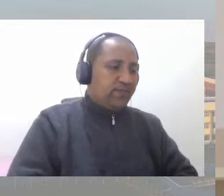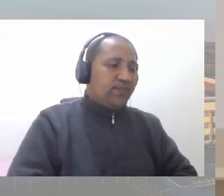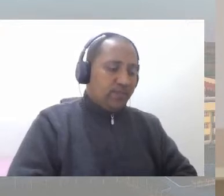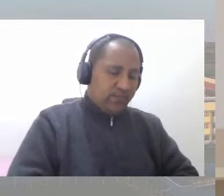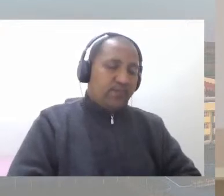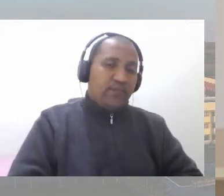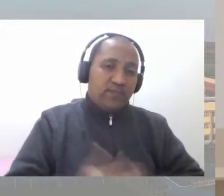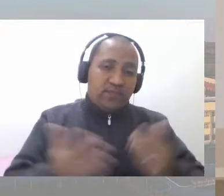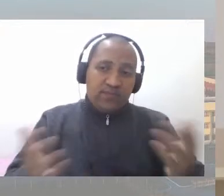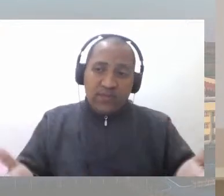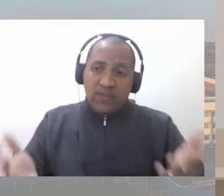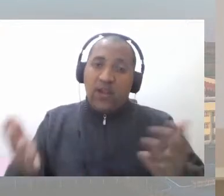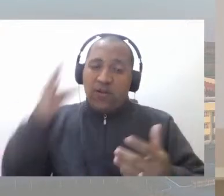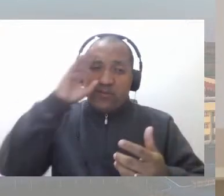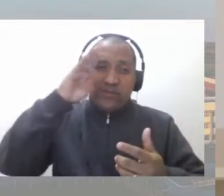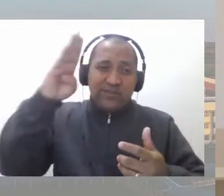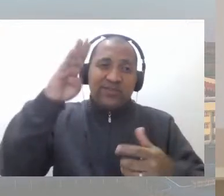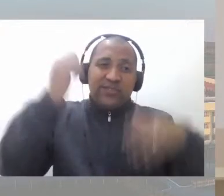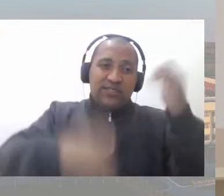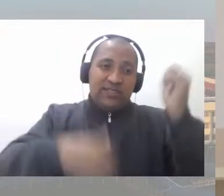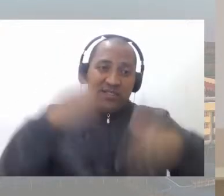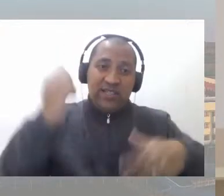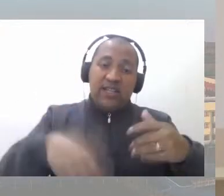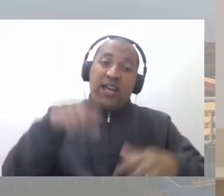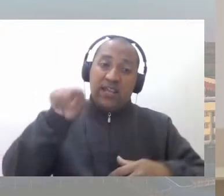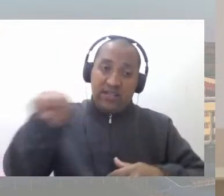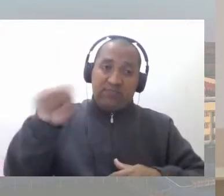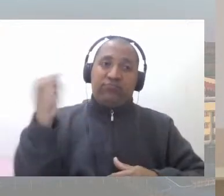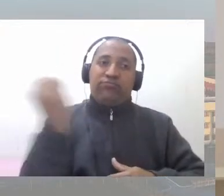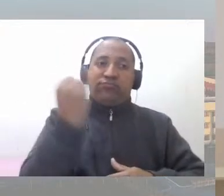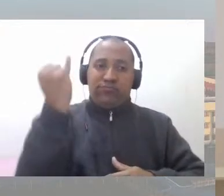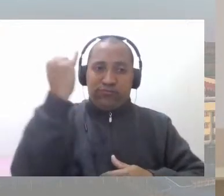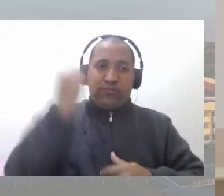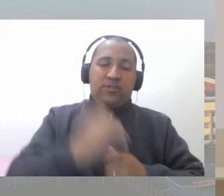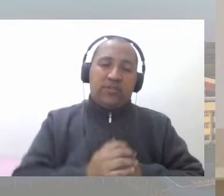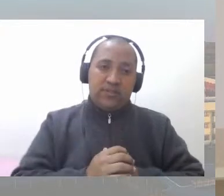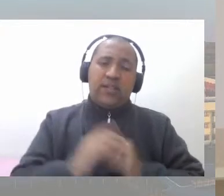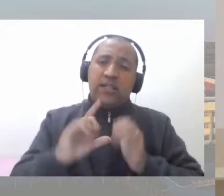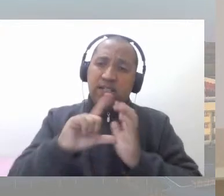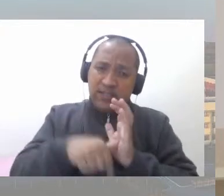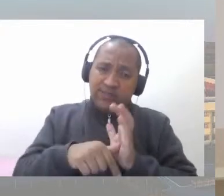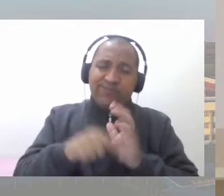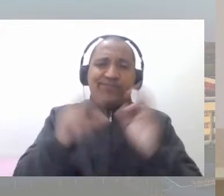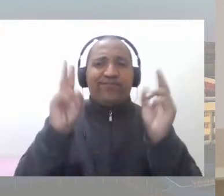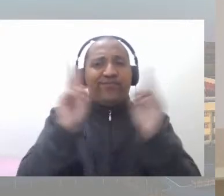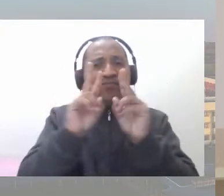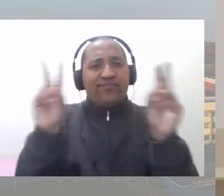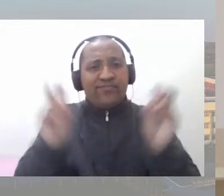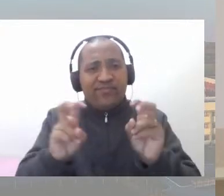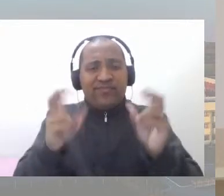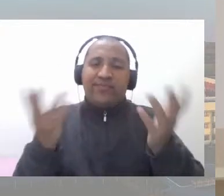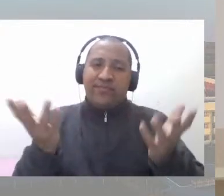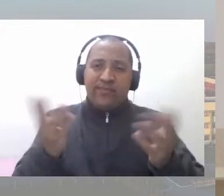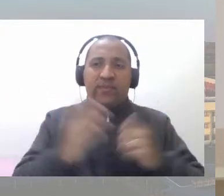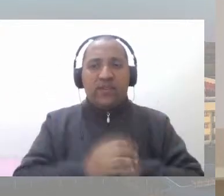acho que a principal situação a ser colocada é essa, em relação... E depois, questões mais pormenorizadas,